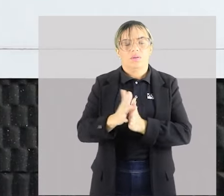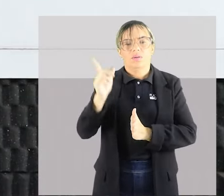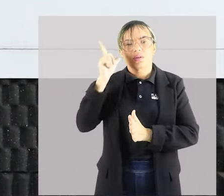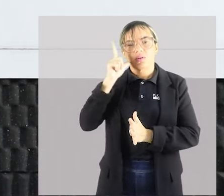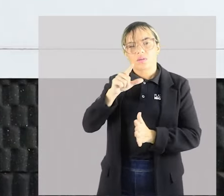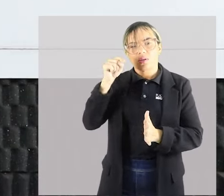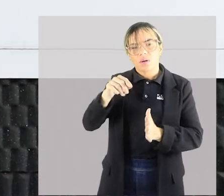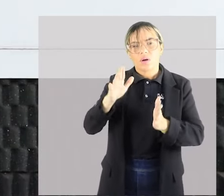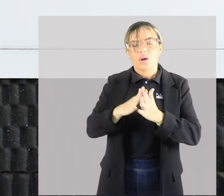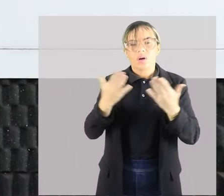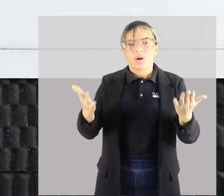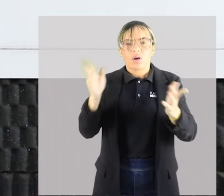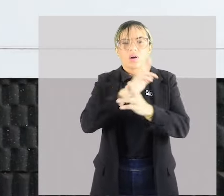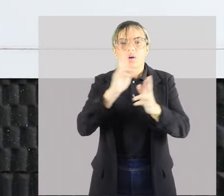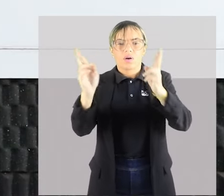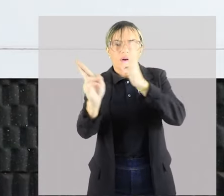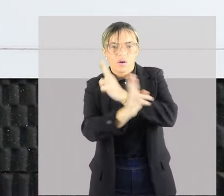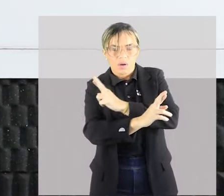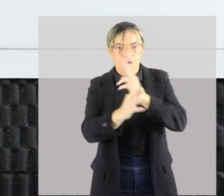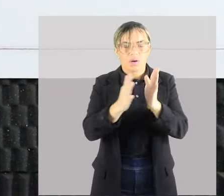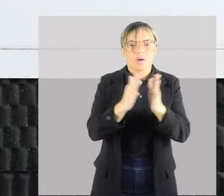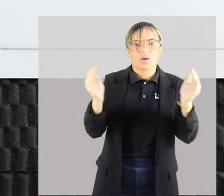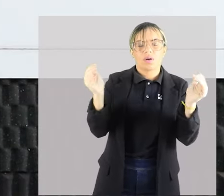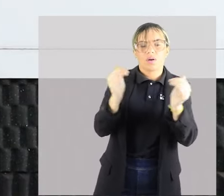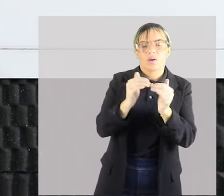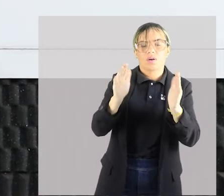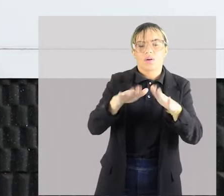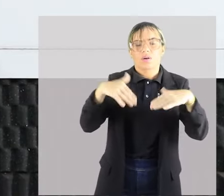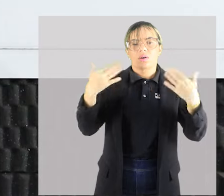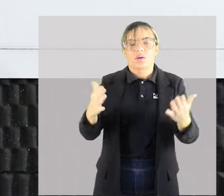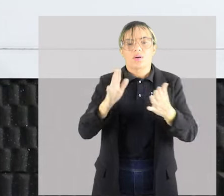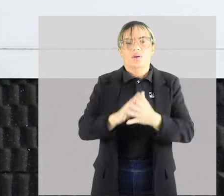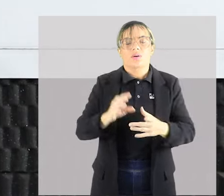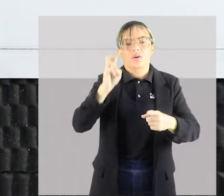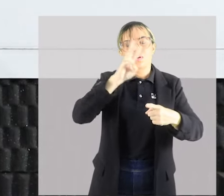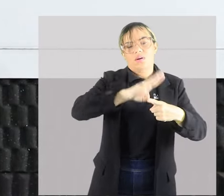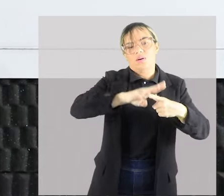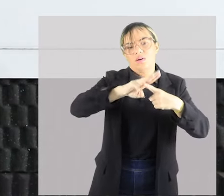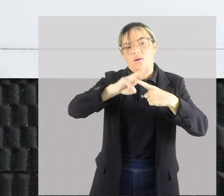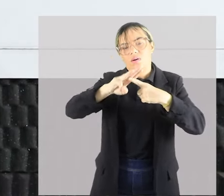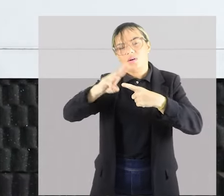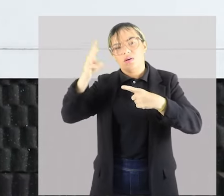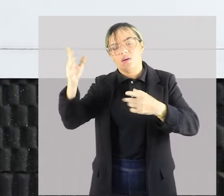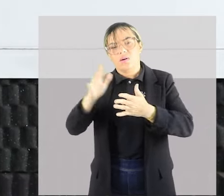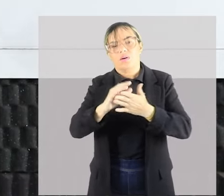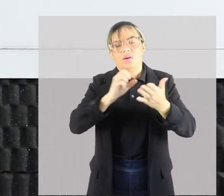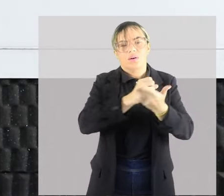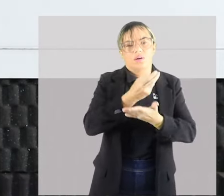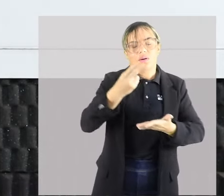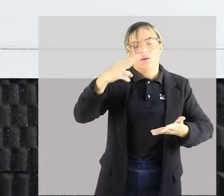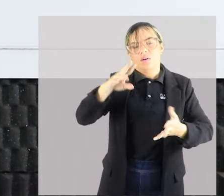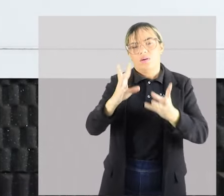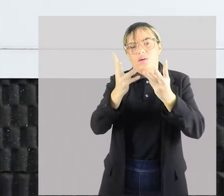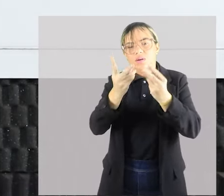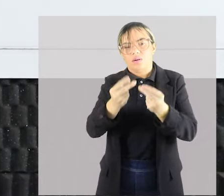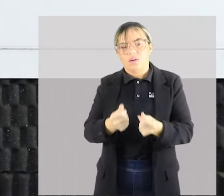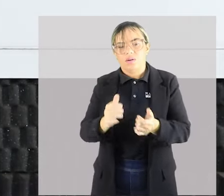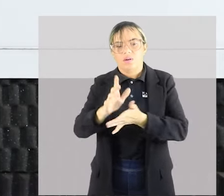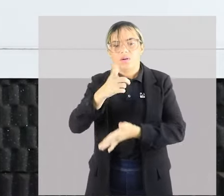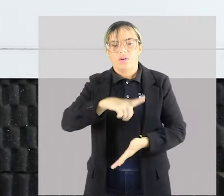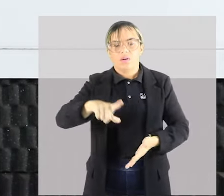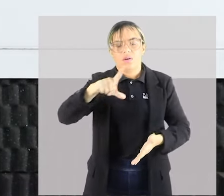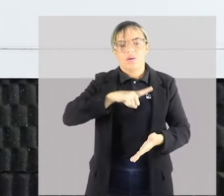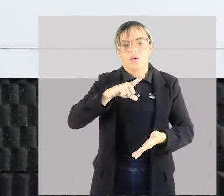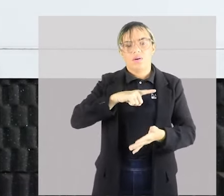consegue estabelecer né essa relação entre qual sequência né de bases a sequência ali que a gente vai